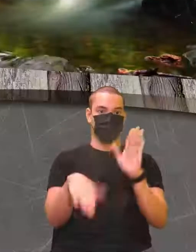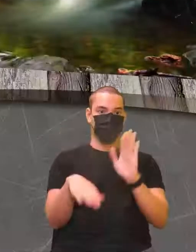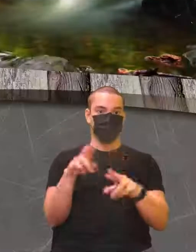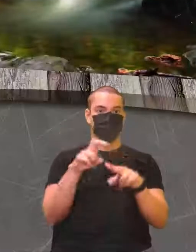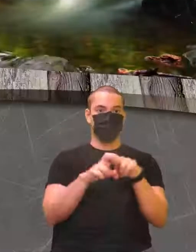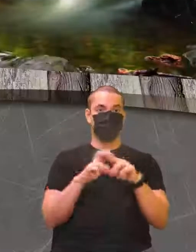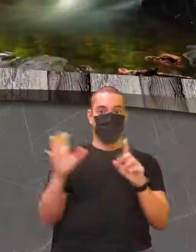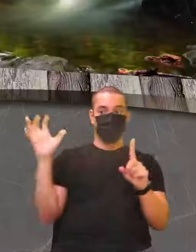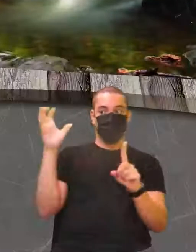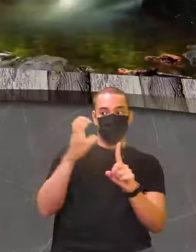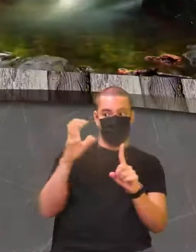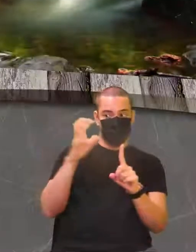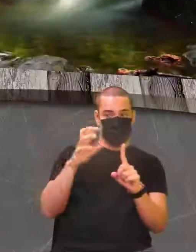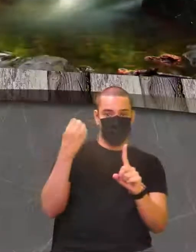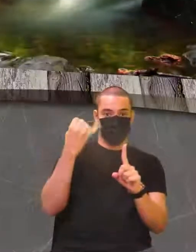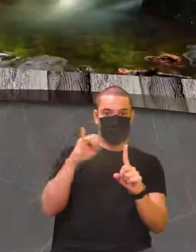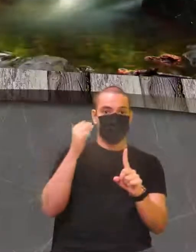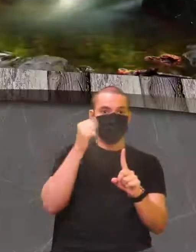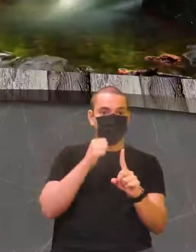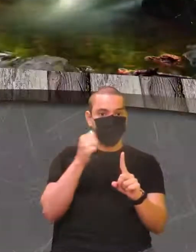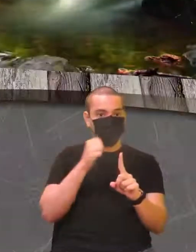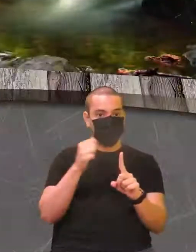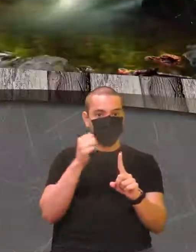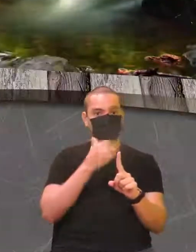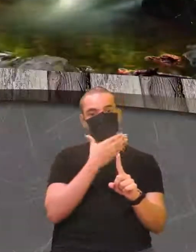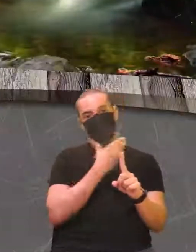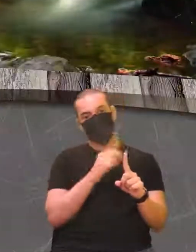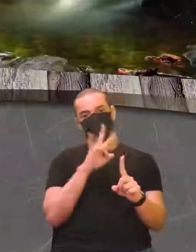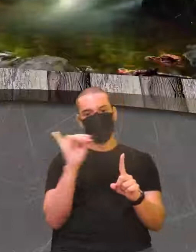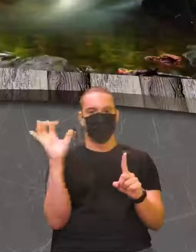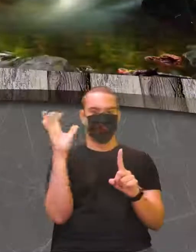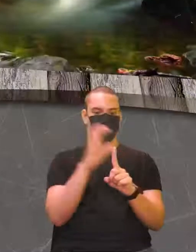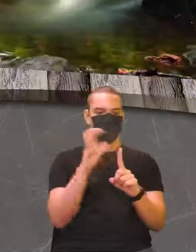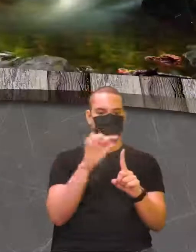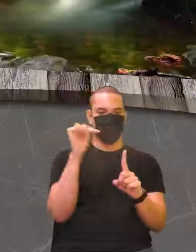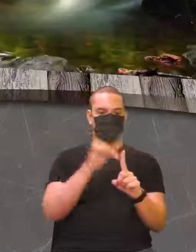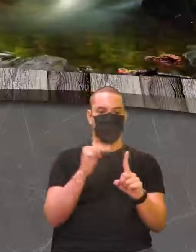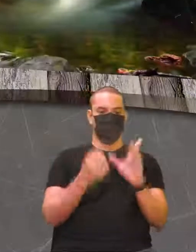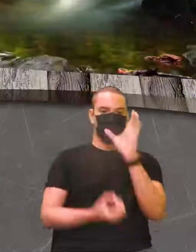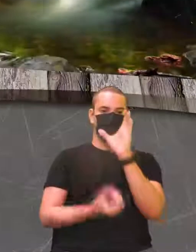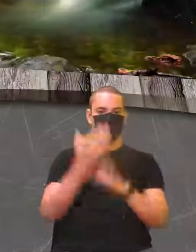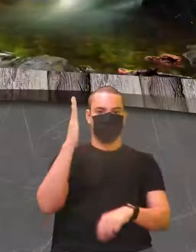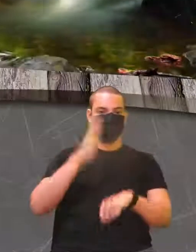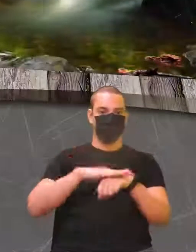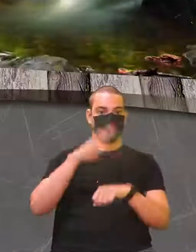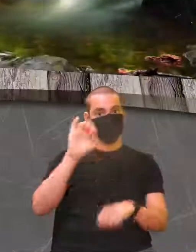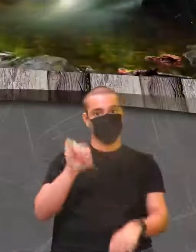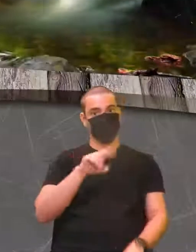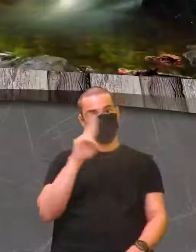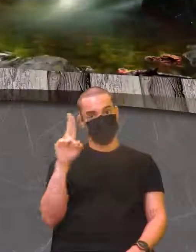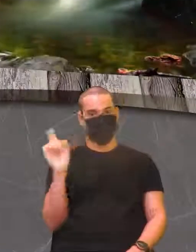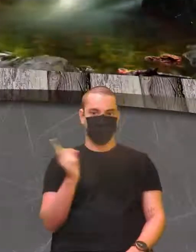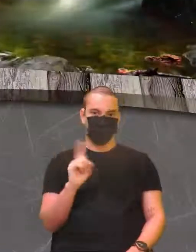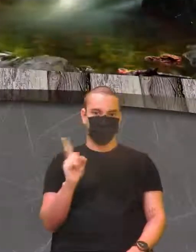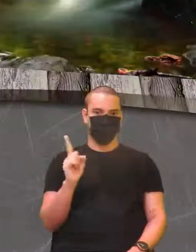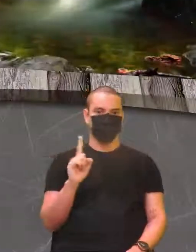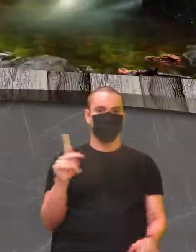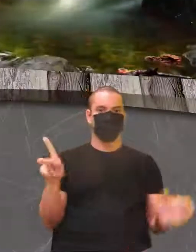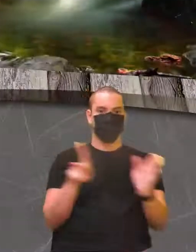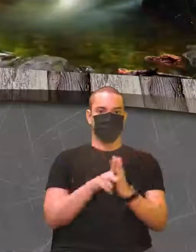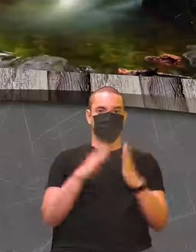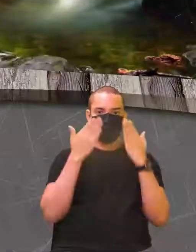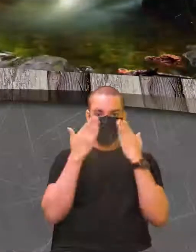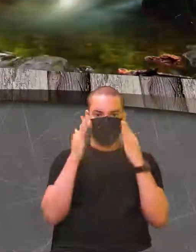Exatamente. influencia. Se for mulher, o homem vai influenciar com que ela apareça, que ela se manifeste ou não, aquele fenótipo,